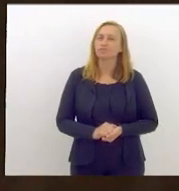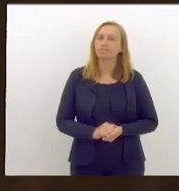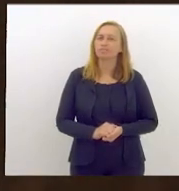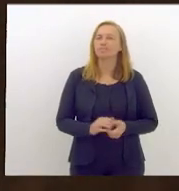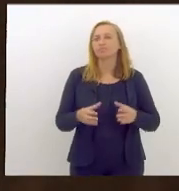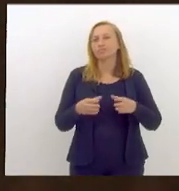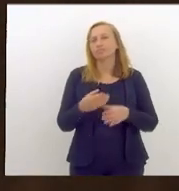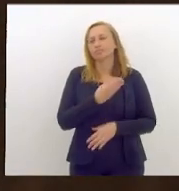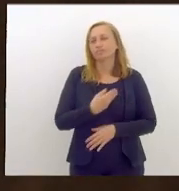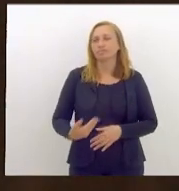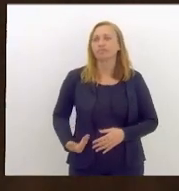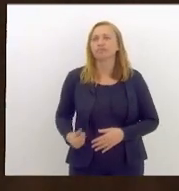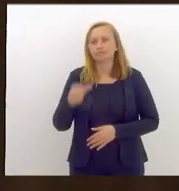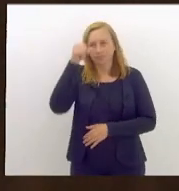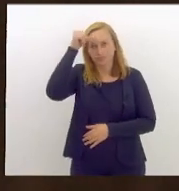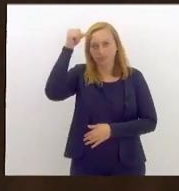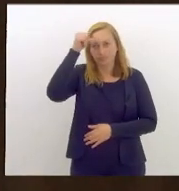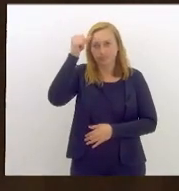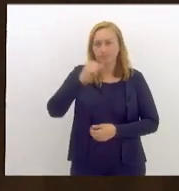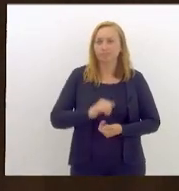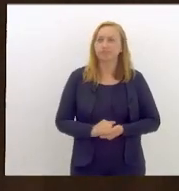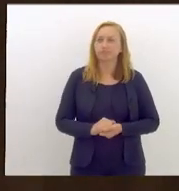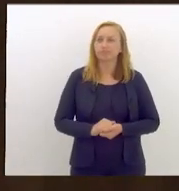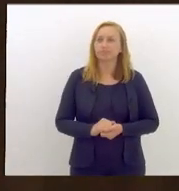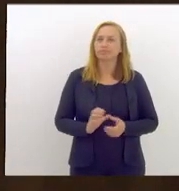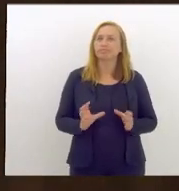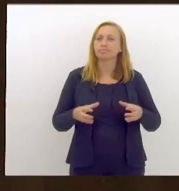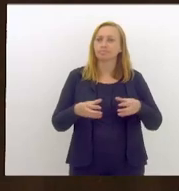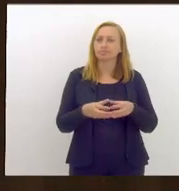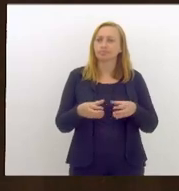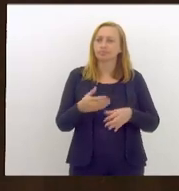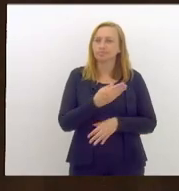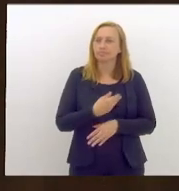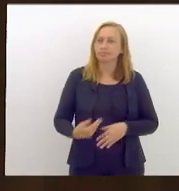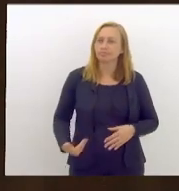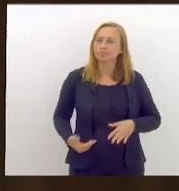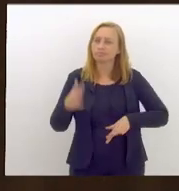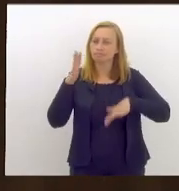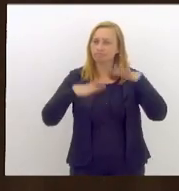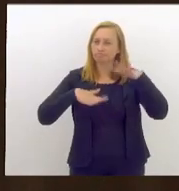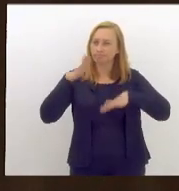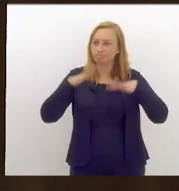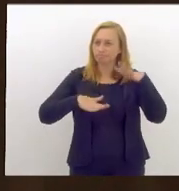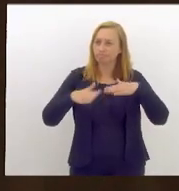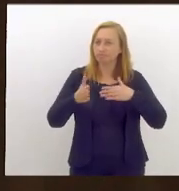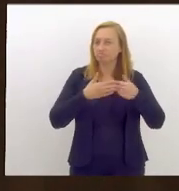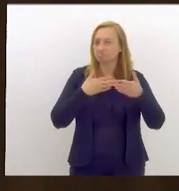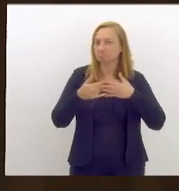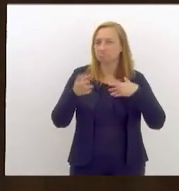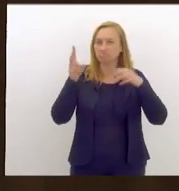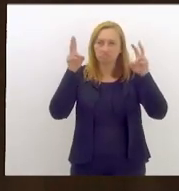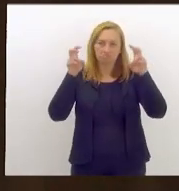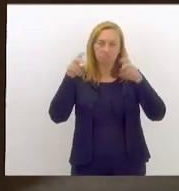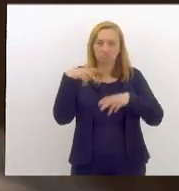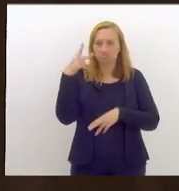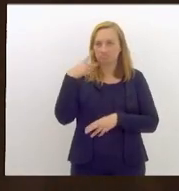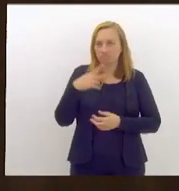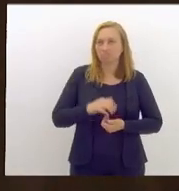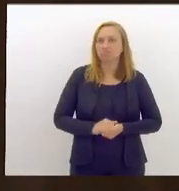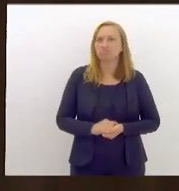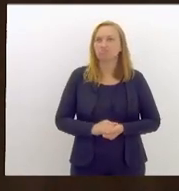o governador Cláudio Castro e a bancada do governo independentemente de qualquer questão política